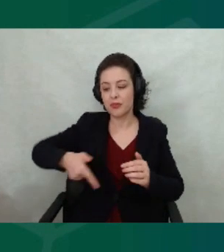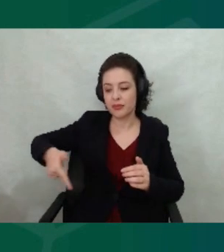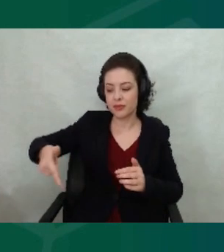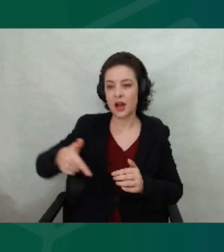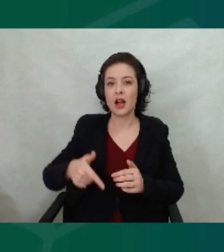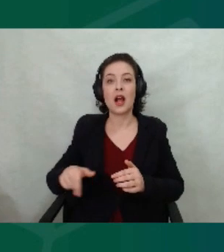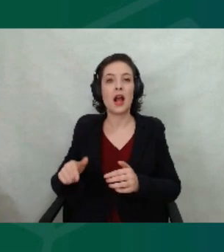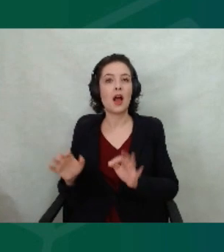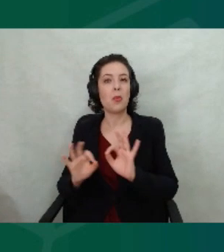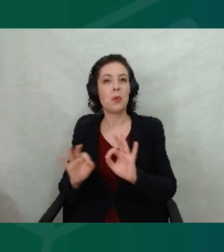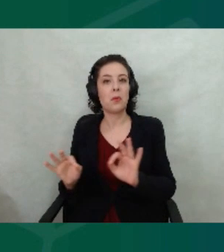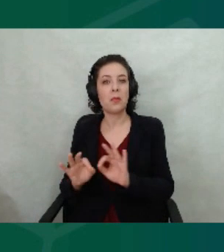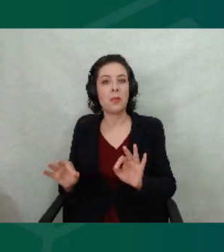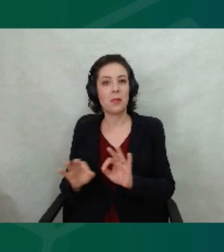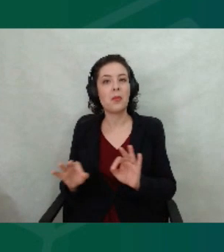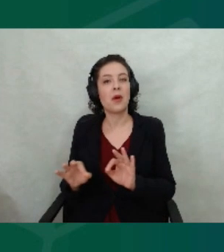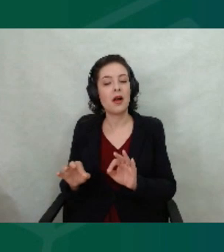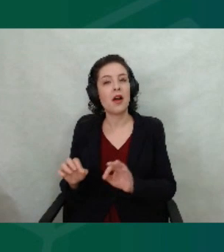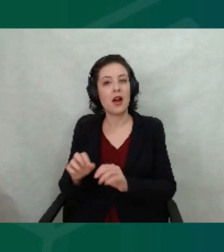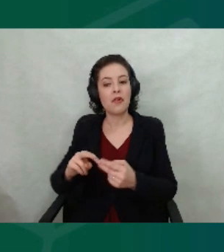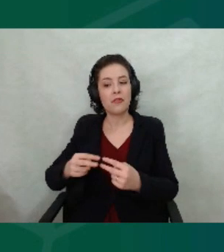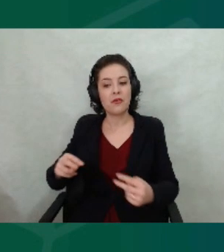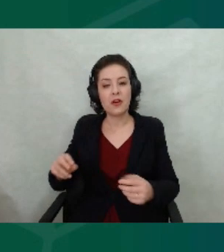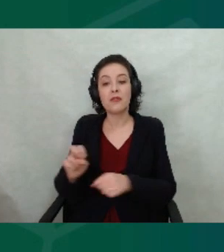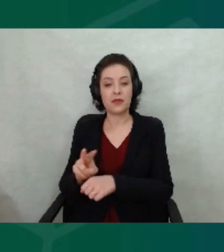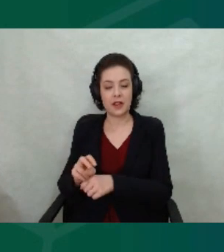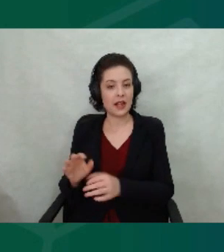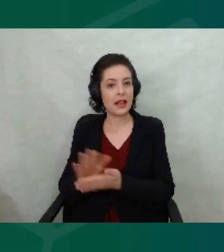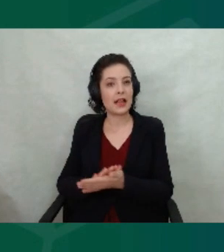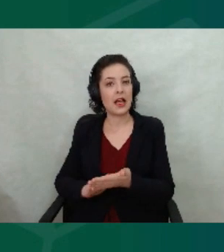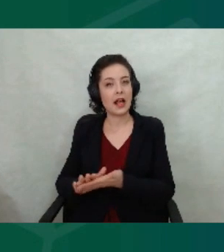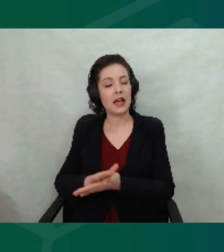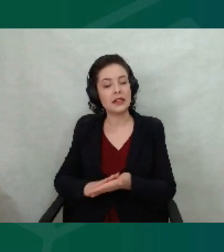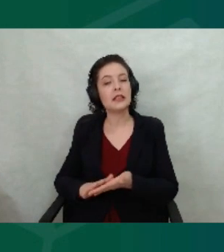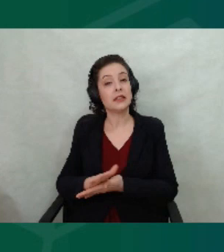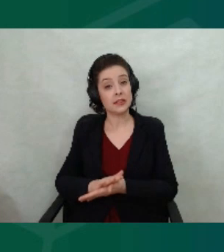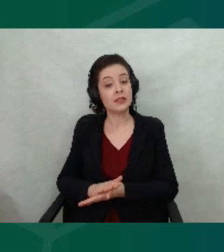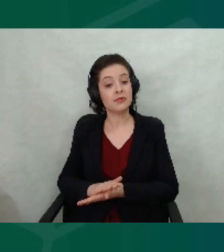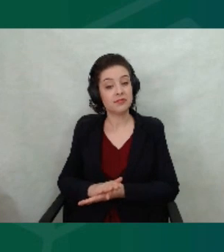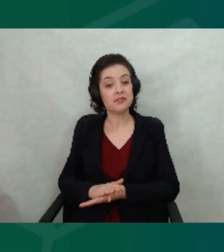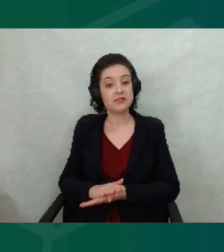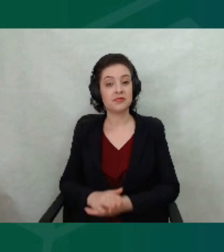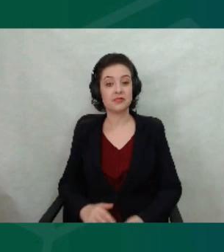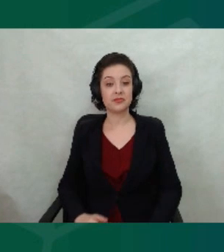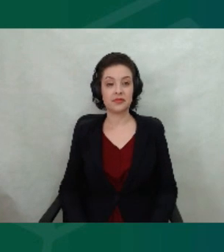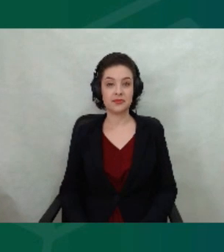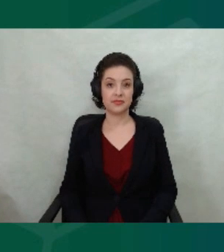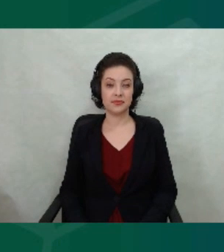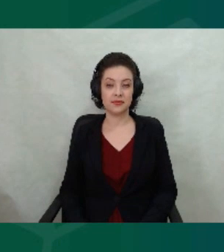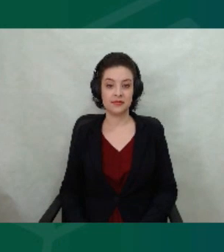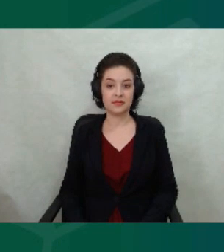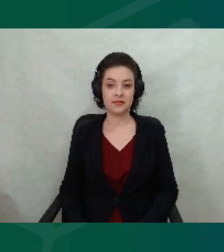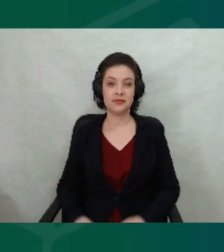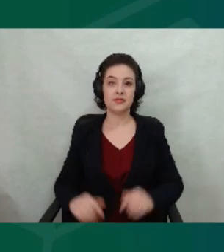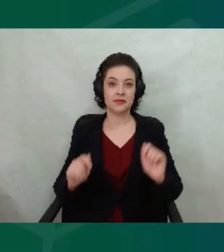encontrou mais partes do vírus, o RNA do vírus nessa caixa de esgoto. Pode passar para o próximo, por